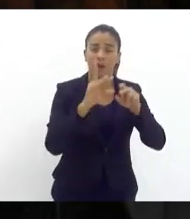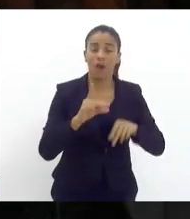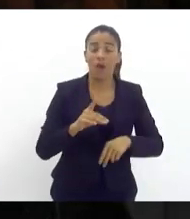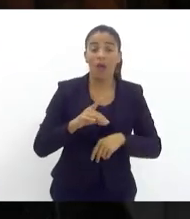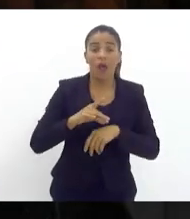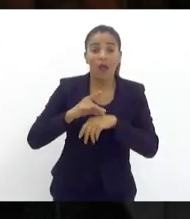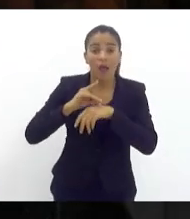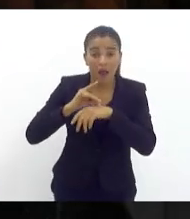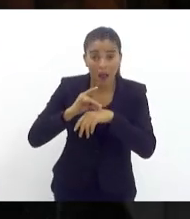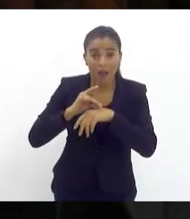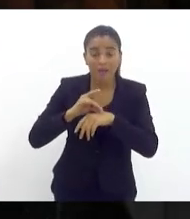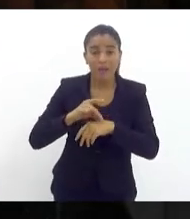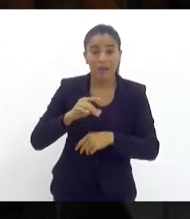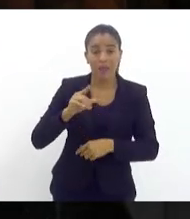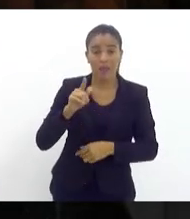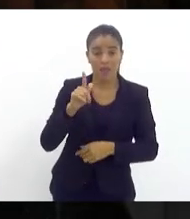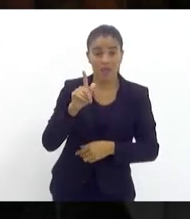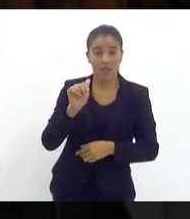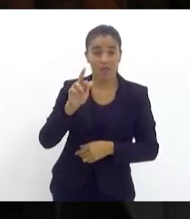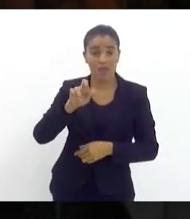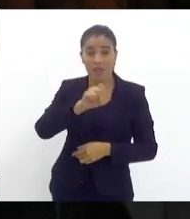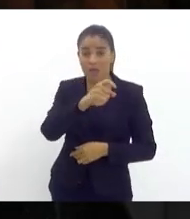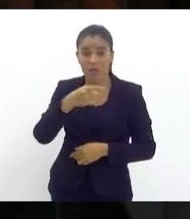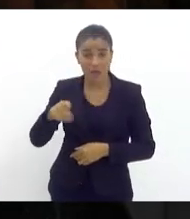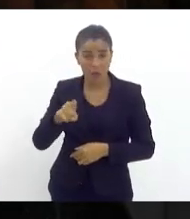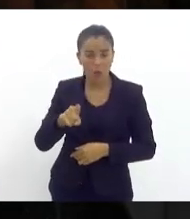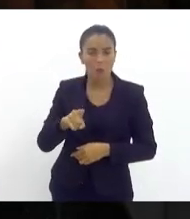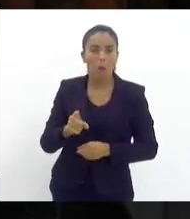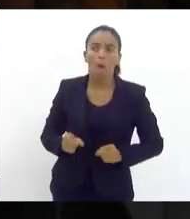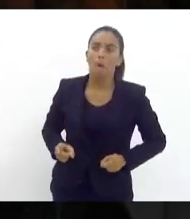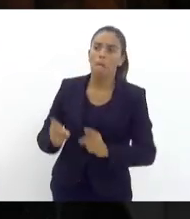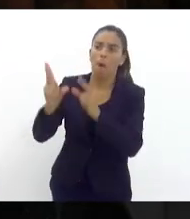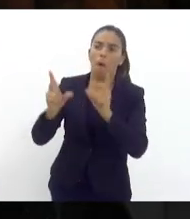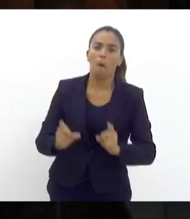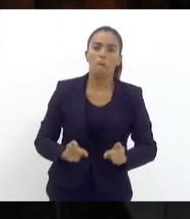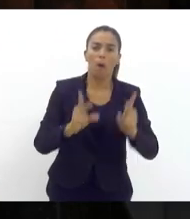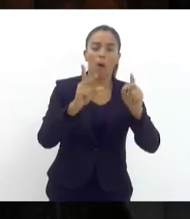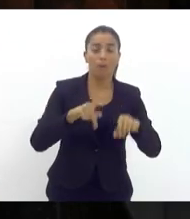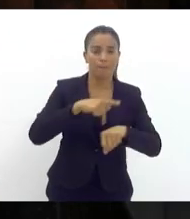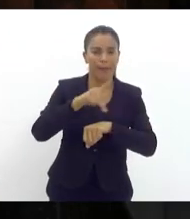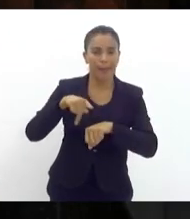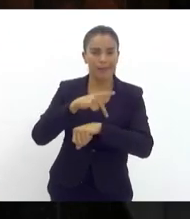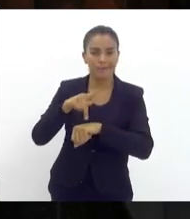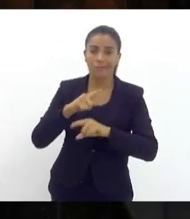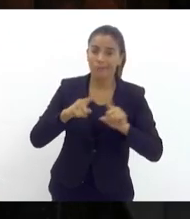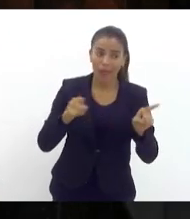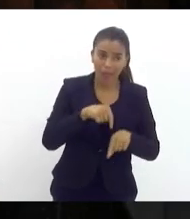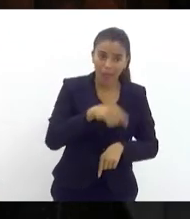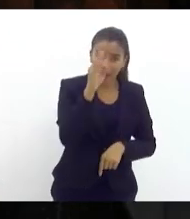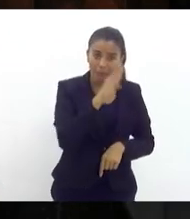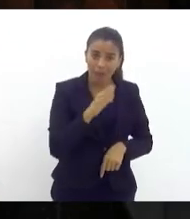mas 30 milhões de brasileiros não tem o que comer